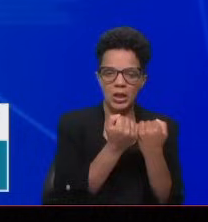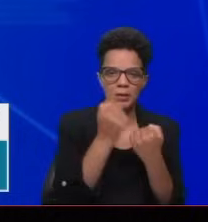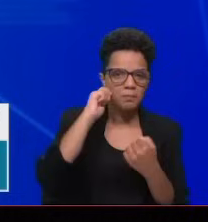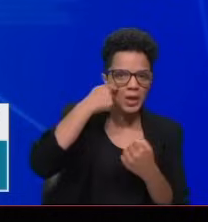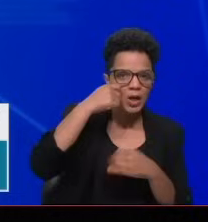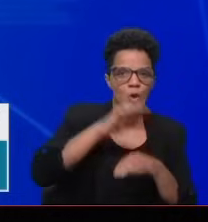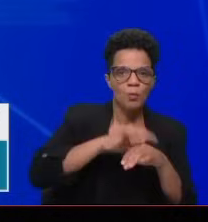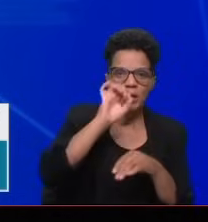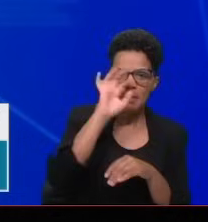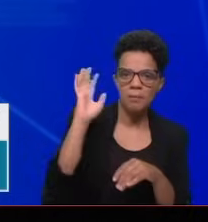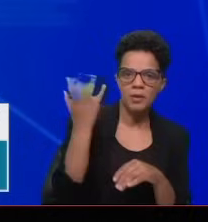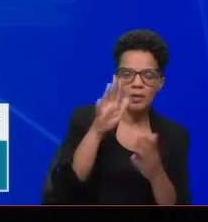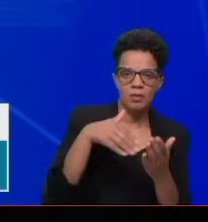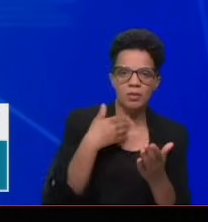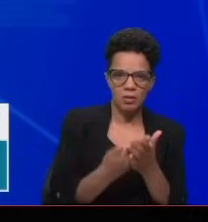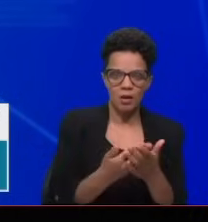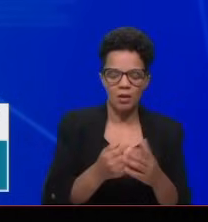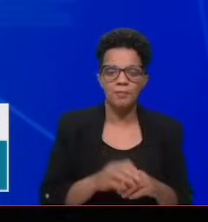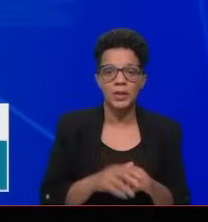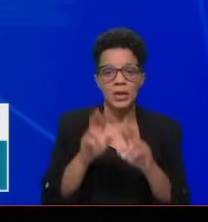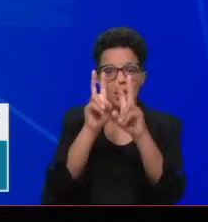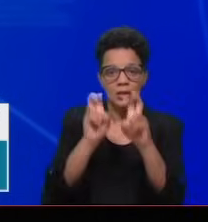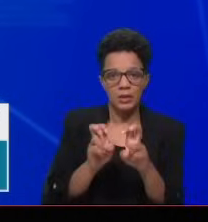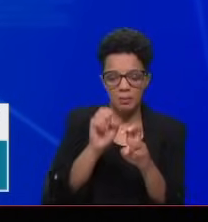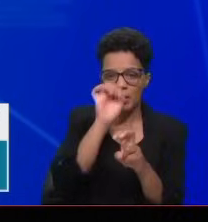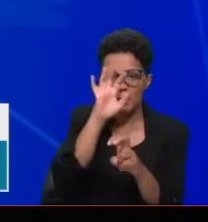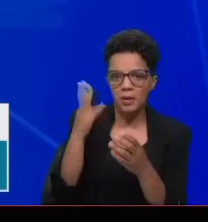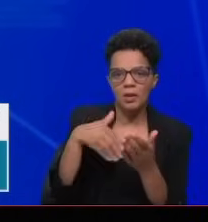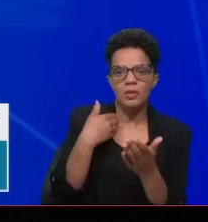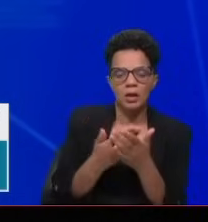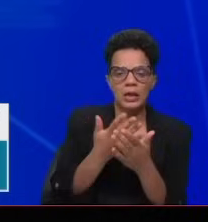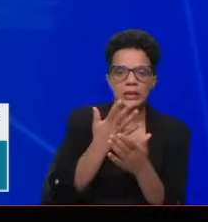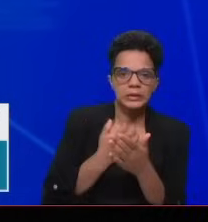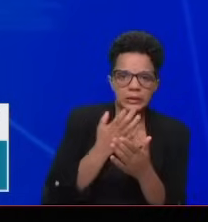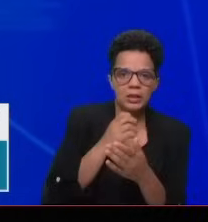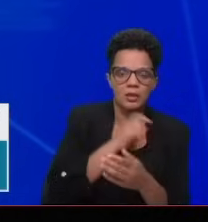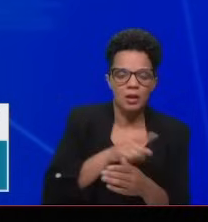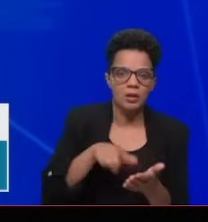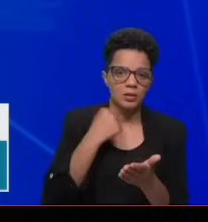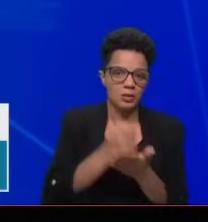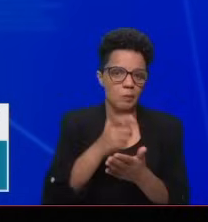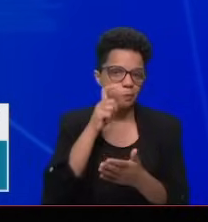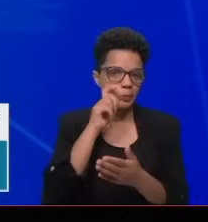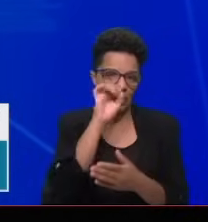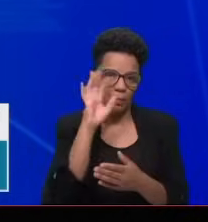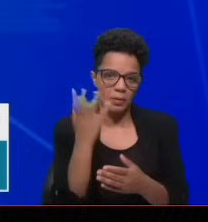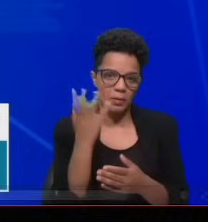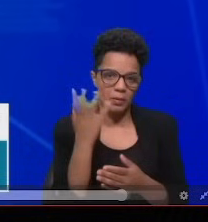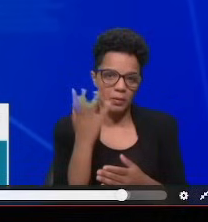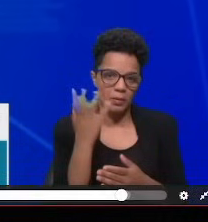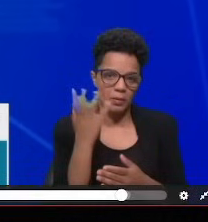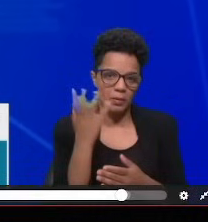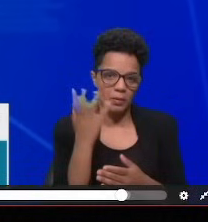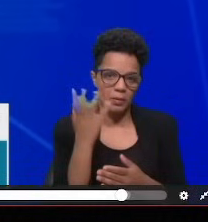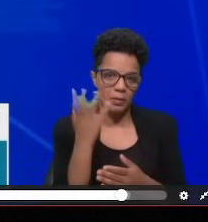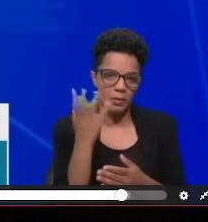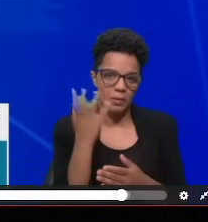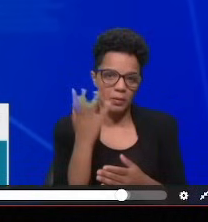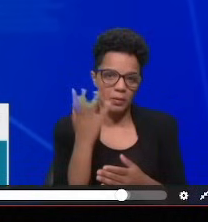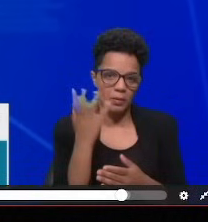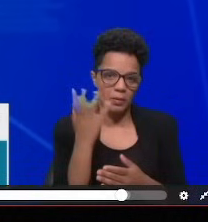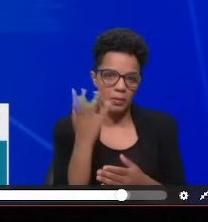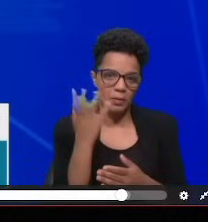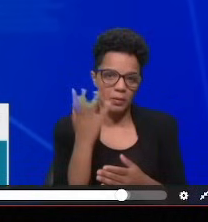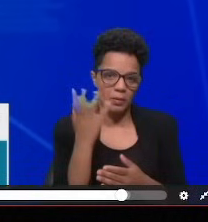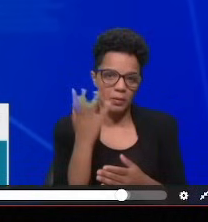ambiente seguimos mitigar questões ambientais e nós vamos sempre defender o ambiente agora nós temos é que mais uma vez a Malta do Norte fica tão